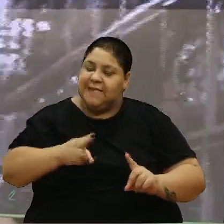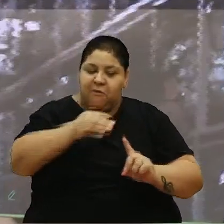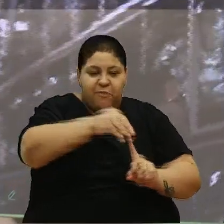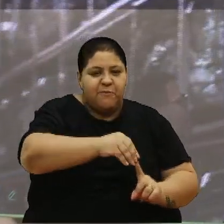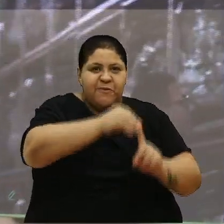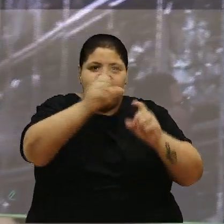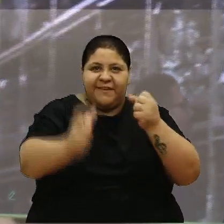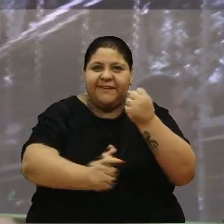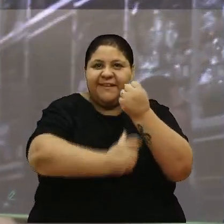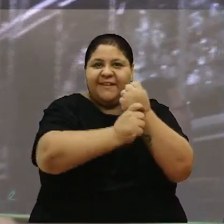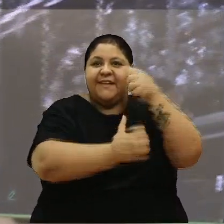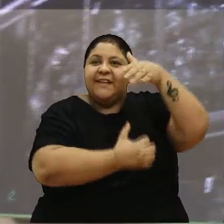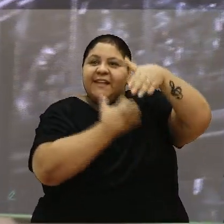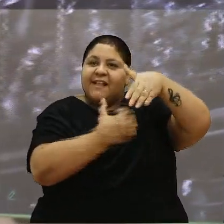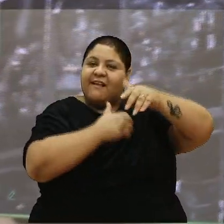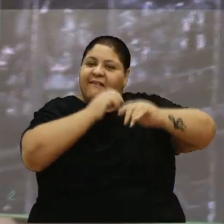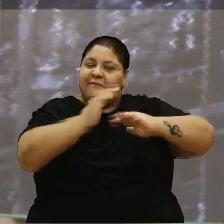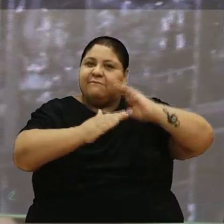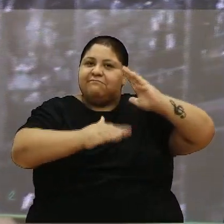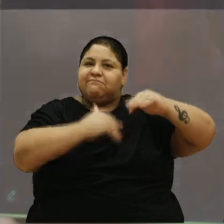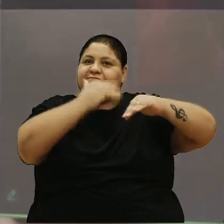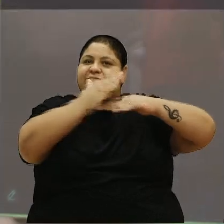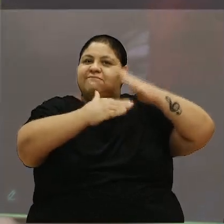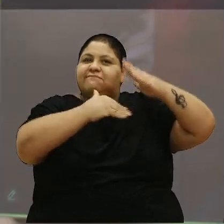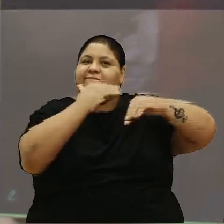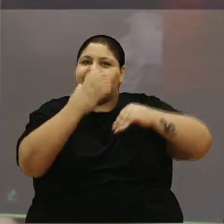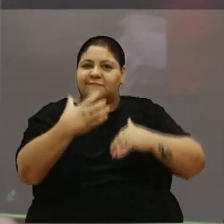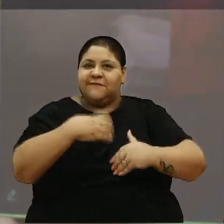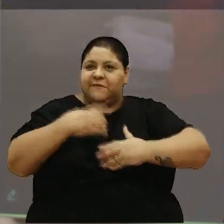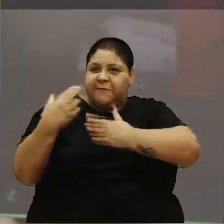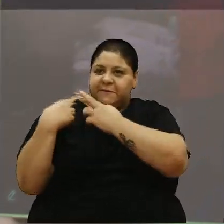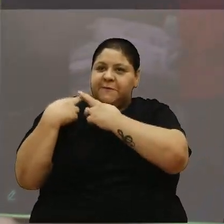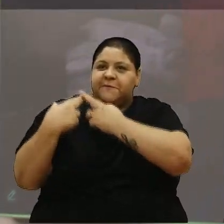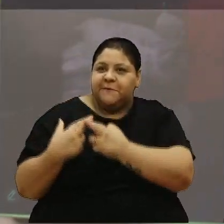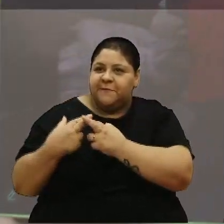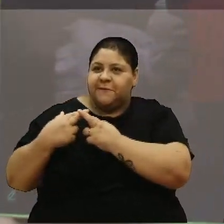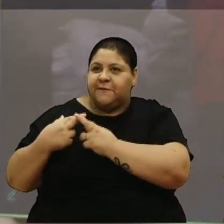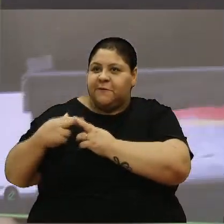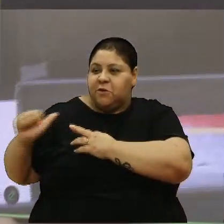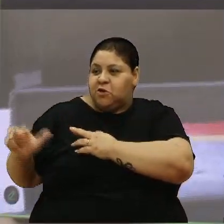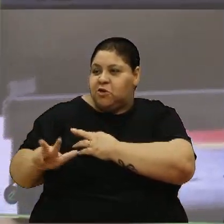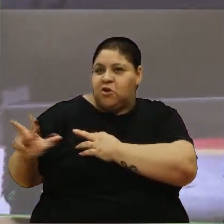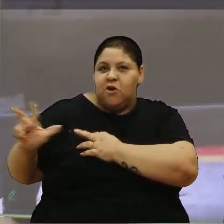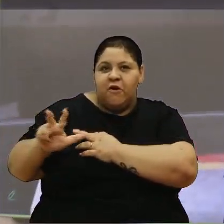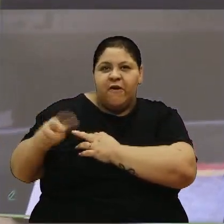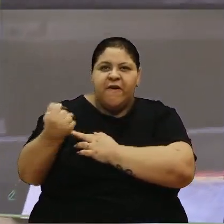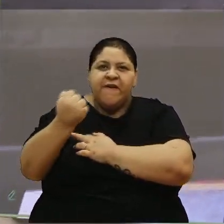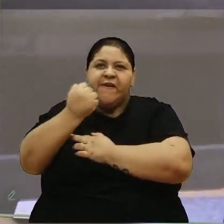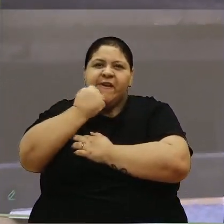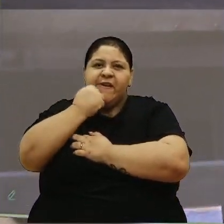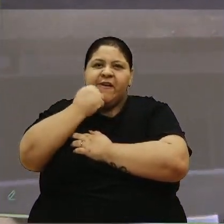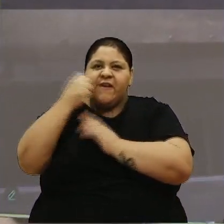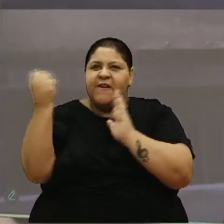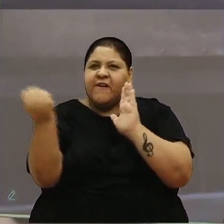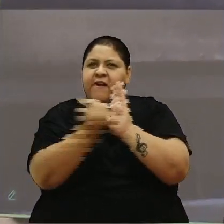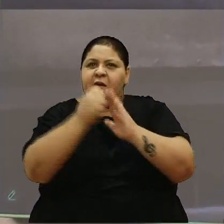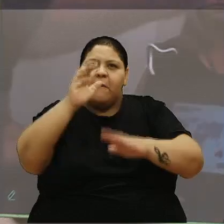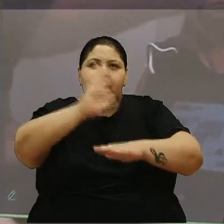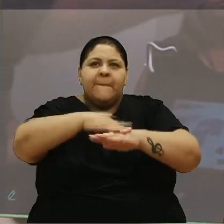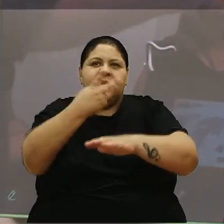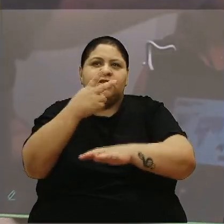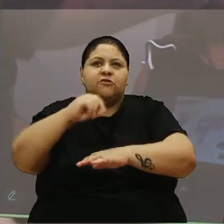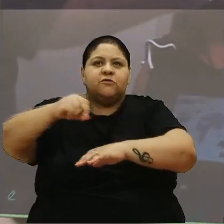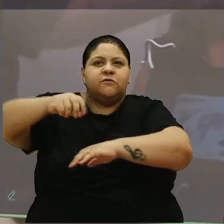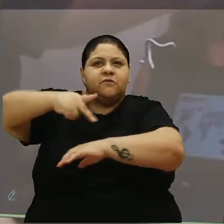a Autotrave vem crescendo de forma responsável. Com valores sólidos, a marca chega a mais de 20